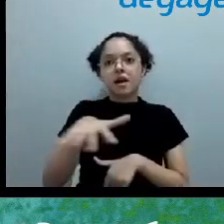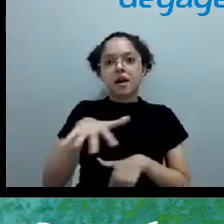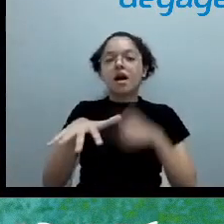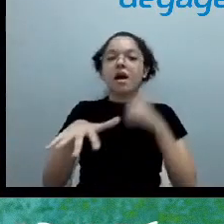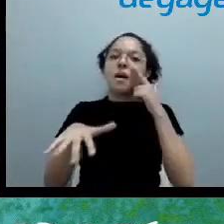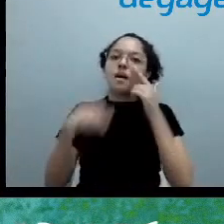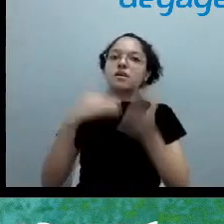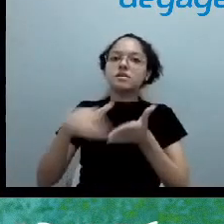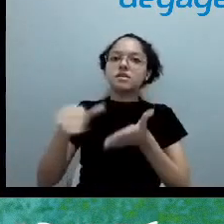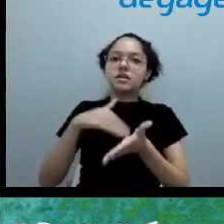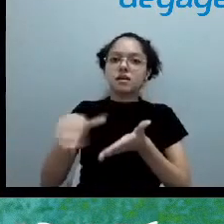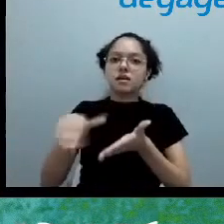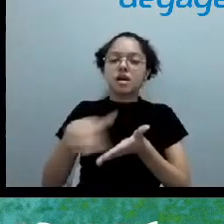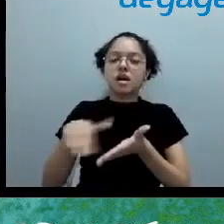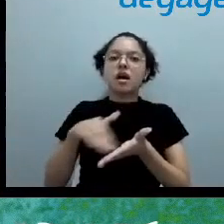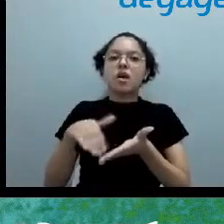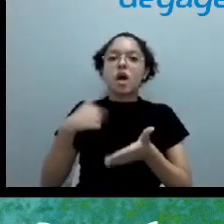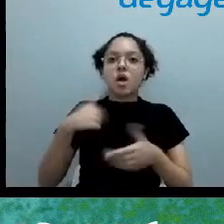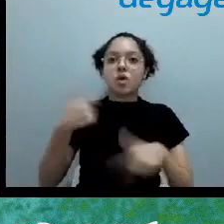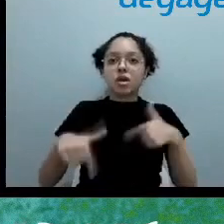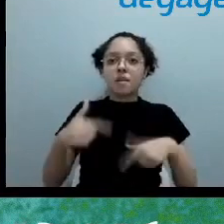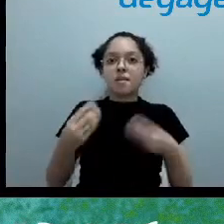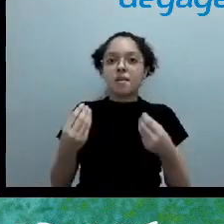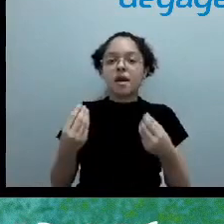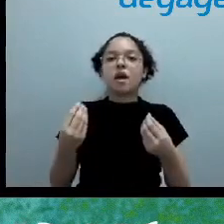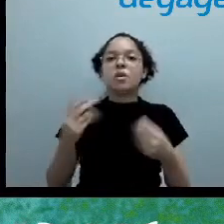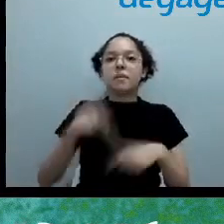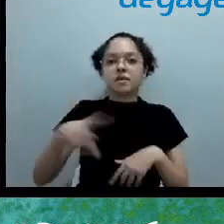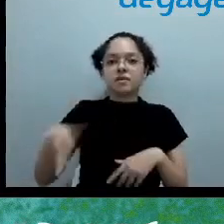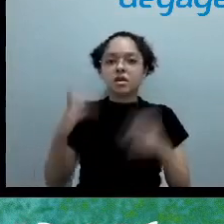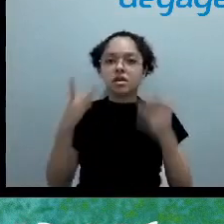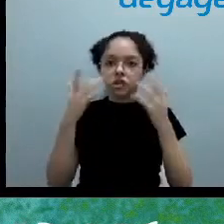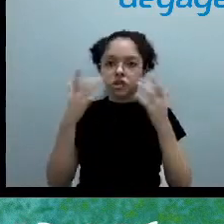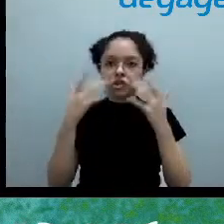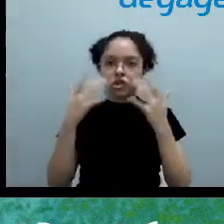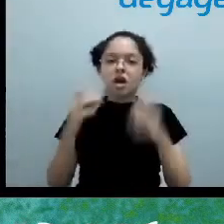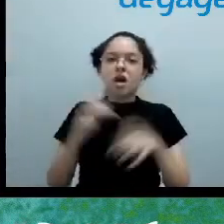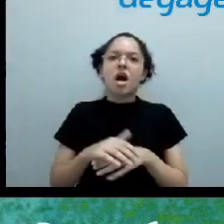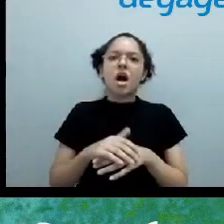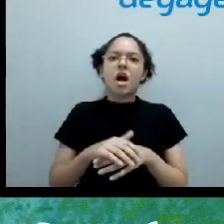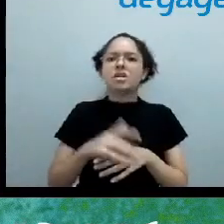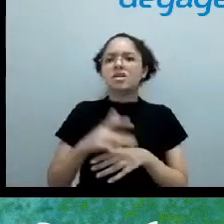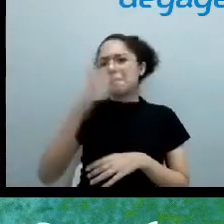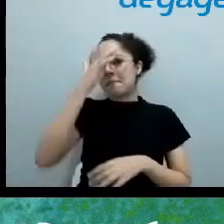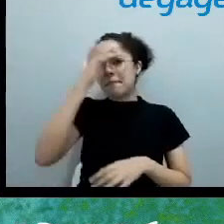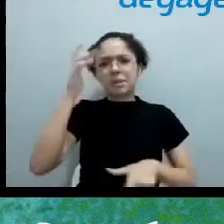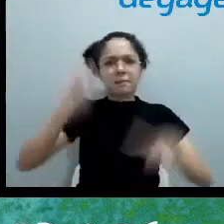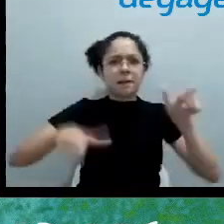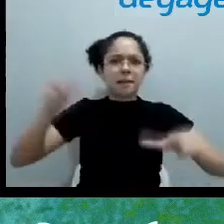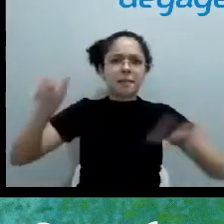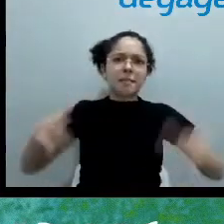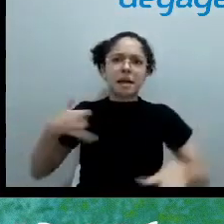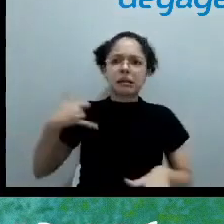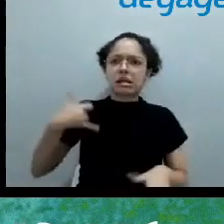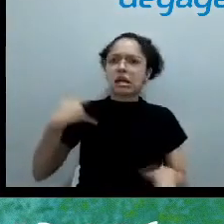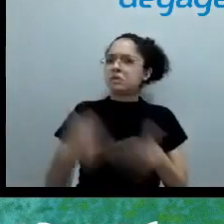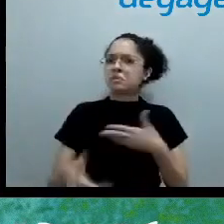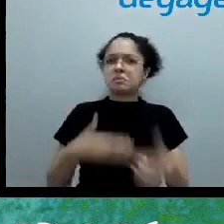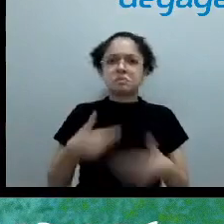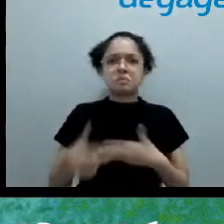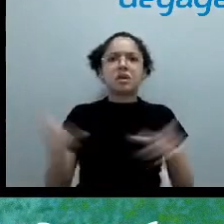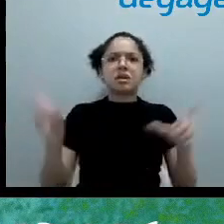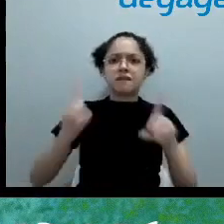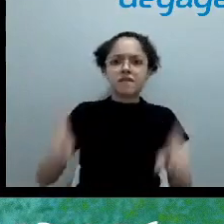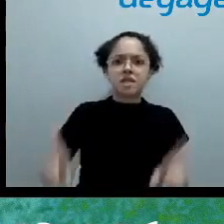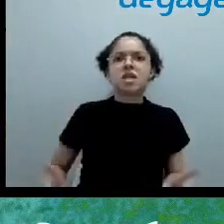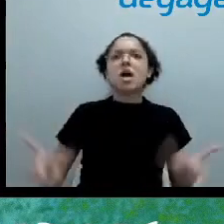como professora de teatro para pessoas de diferentes faixas etárias, diferentes deficiências também. E lá o trabalho